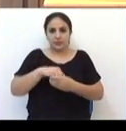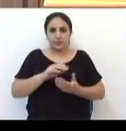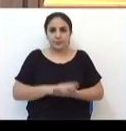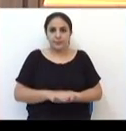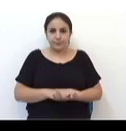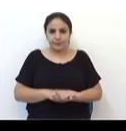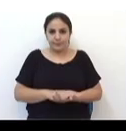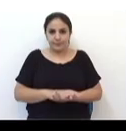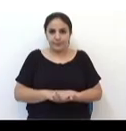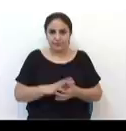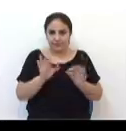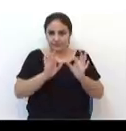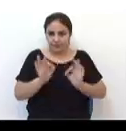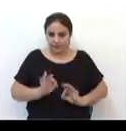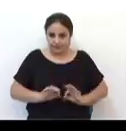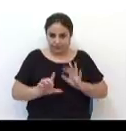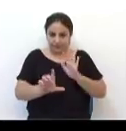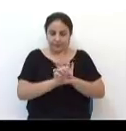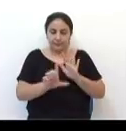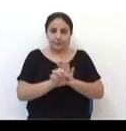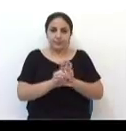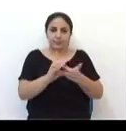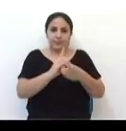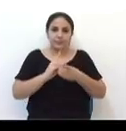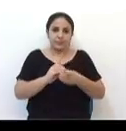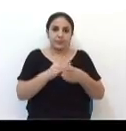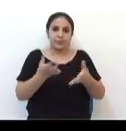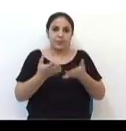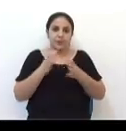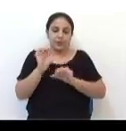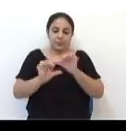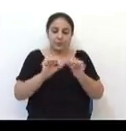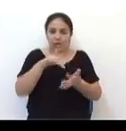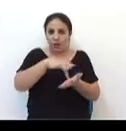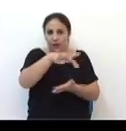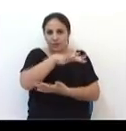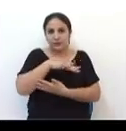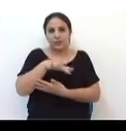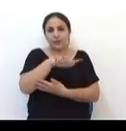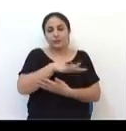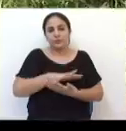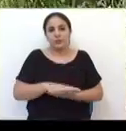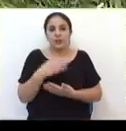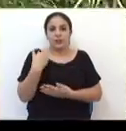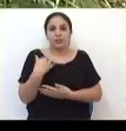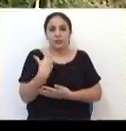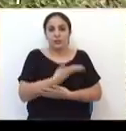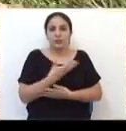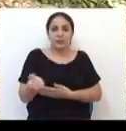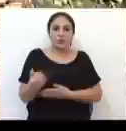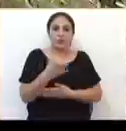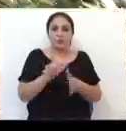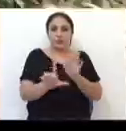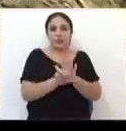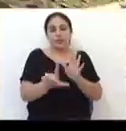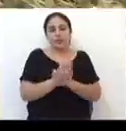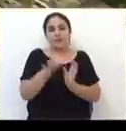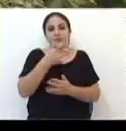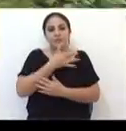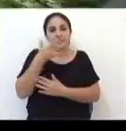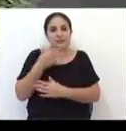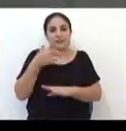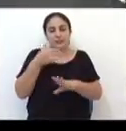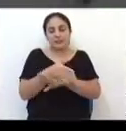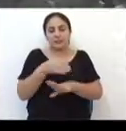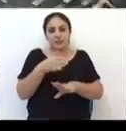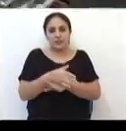mosquito não vingue. O projeto de lei do Democrata quer mudar esta realidade. A nova lei pretende facilitar o